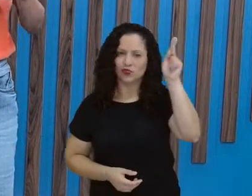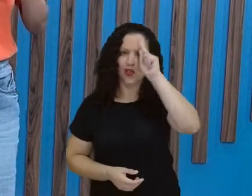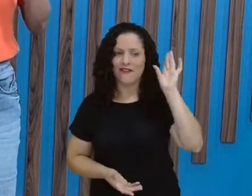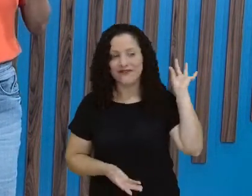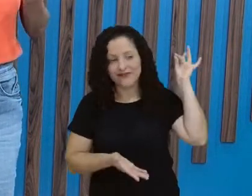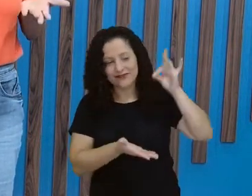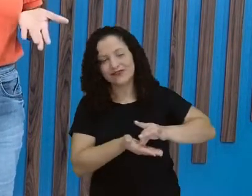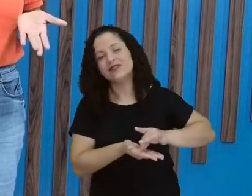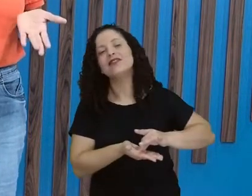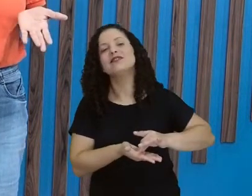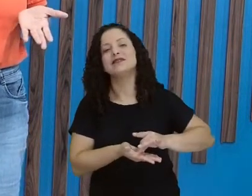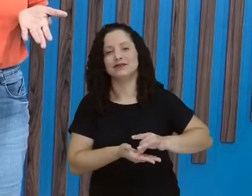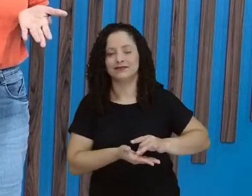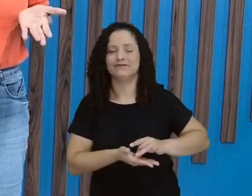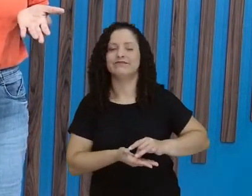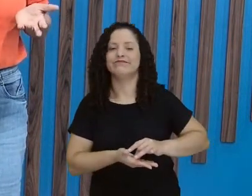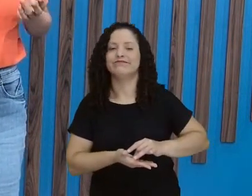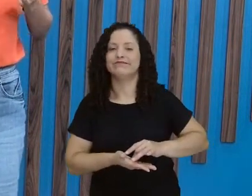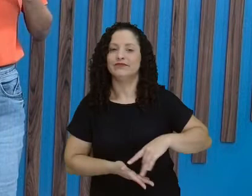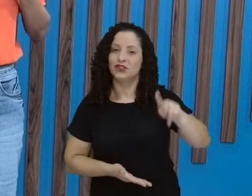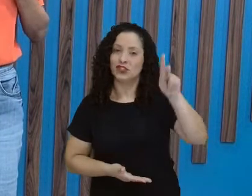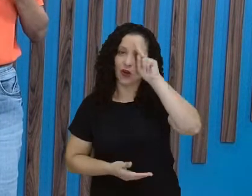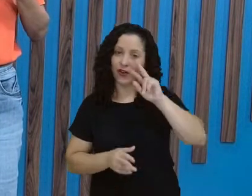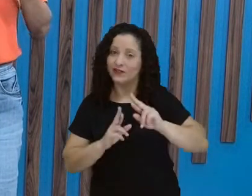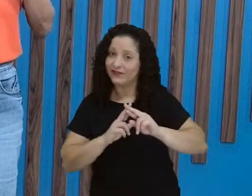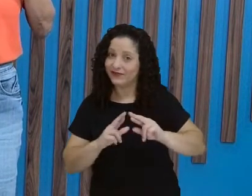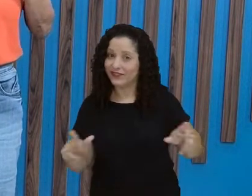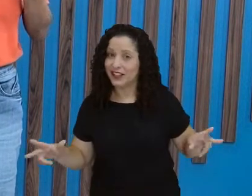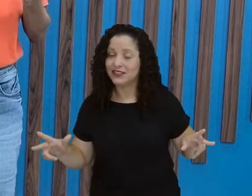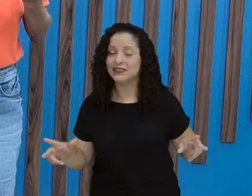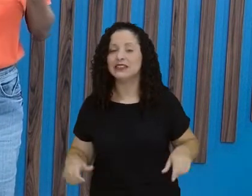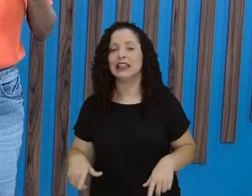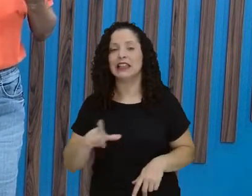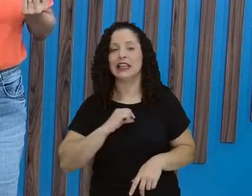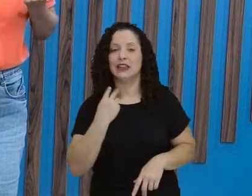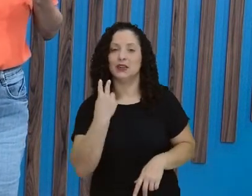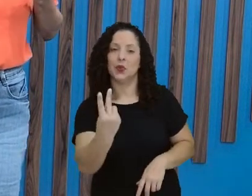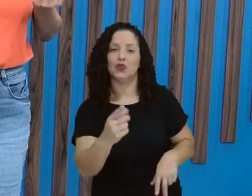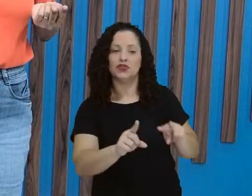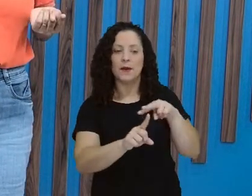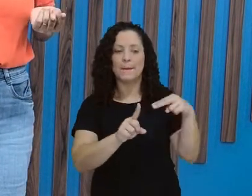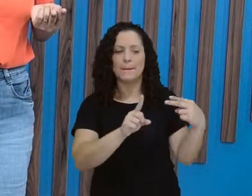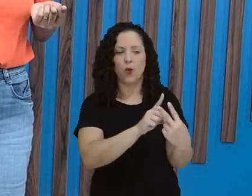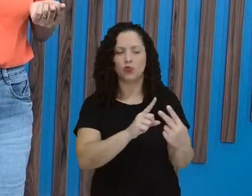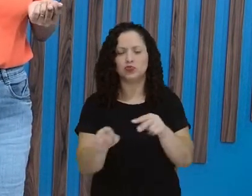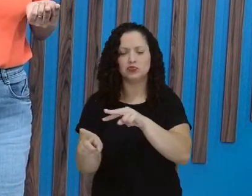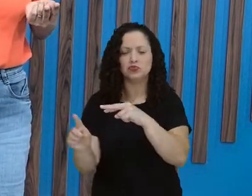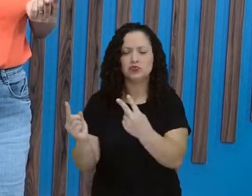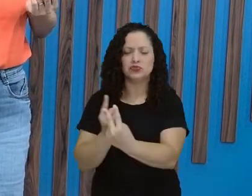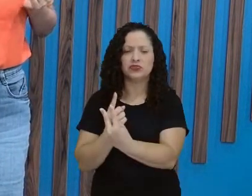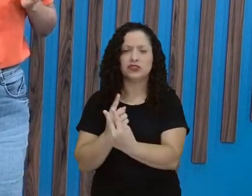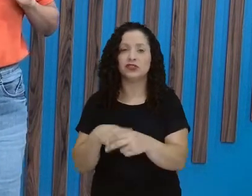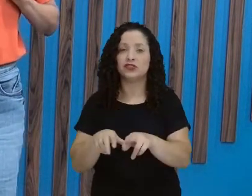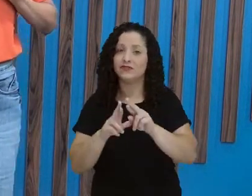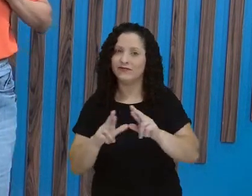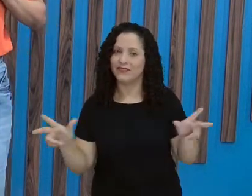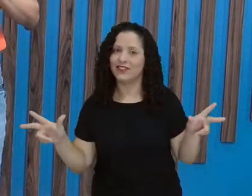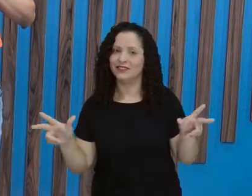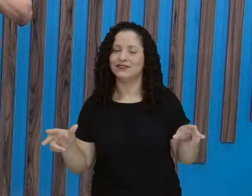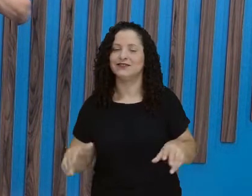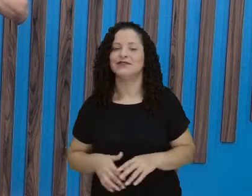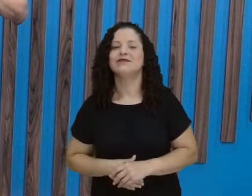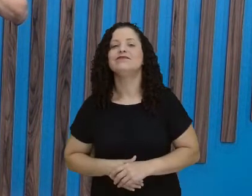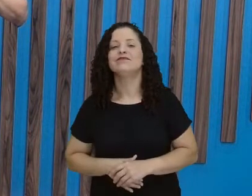porquinhos, contada pelo lobo, não é? Então, existe aí 2 pontos de vista, não é verdade?